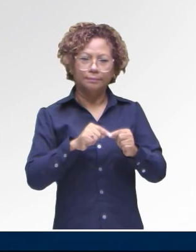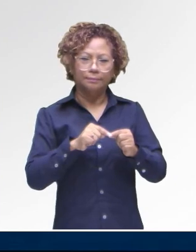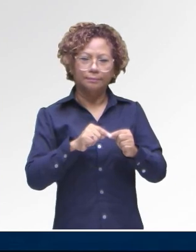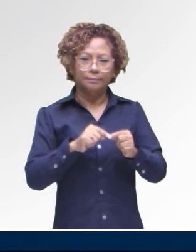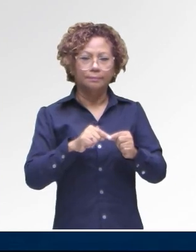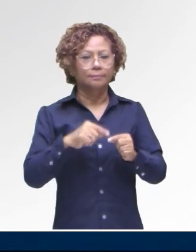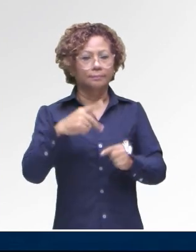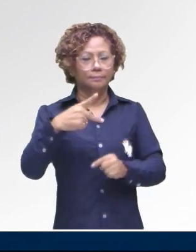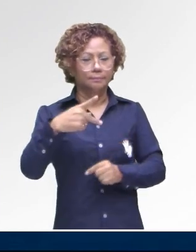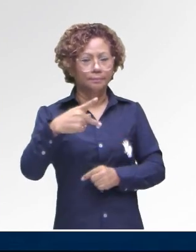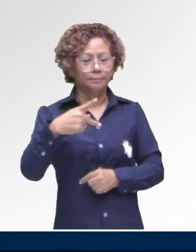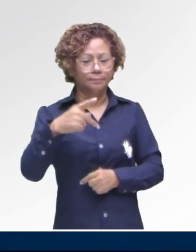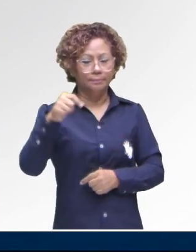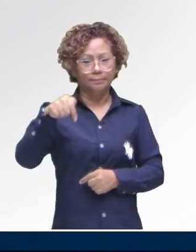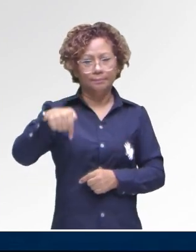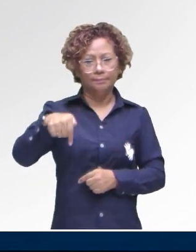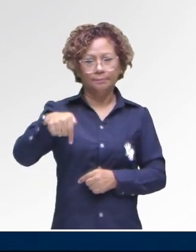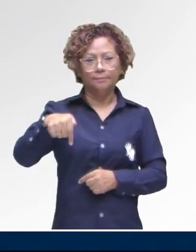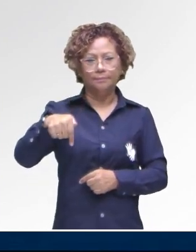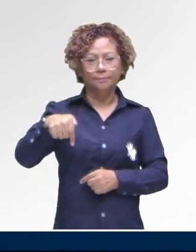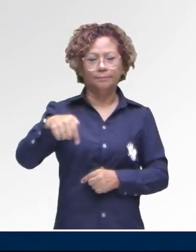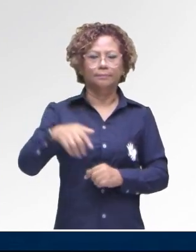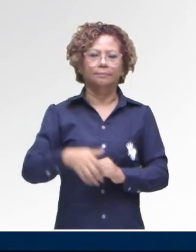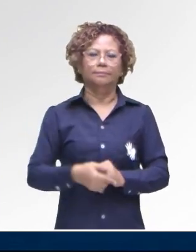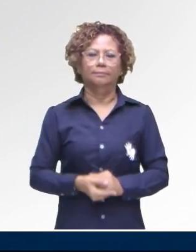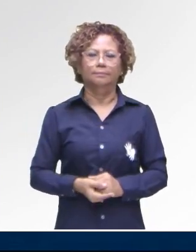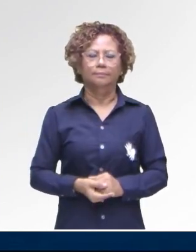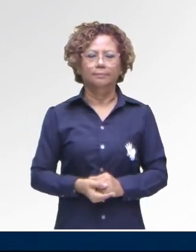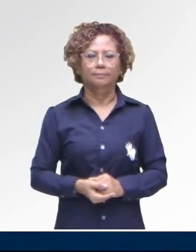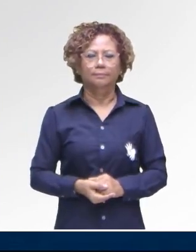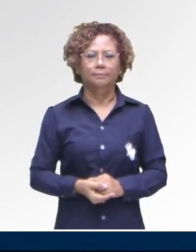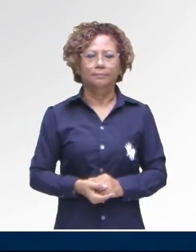e um ponto P.